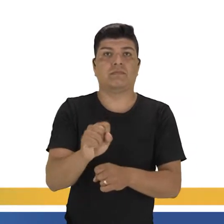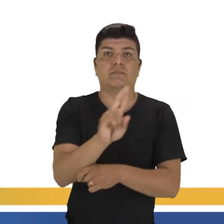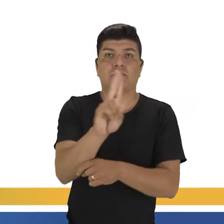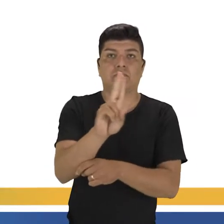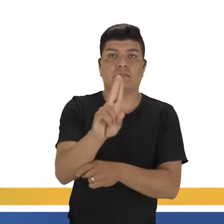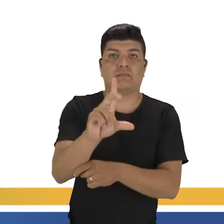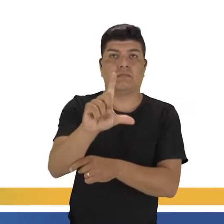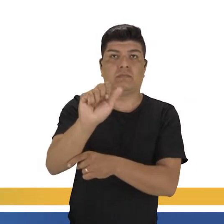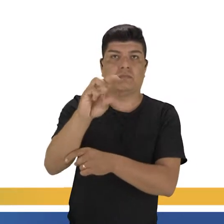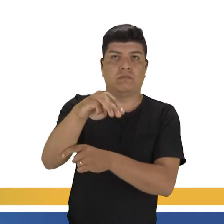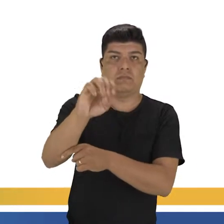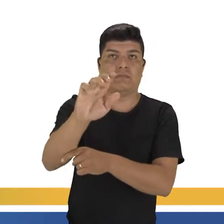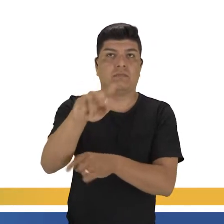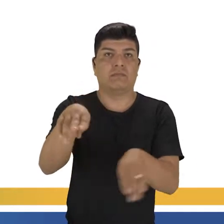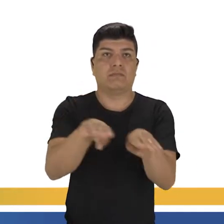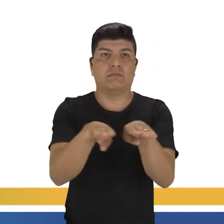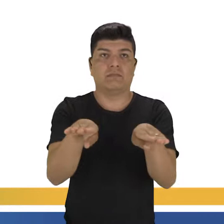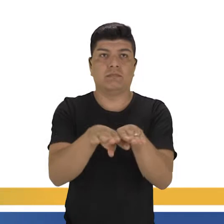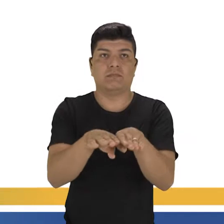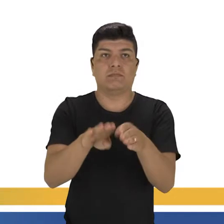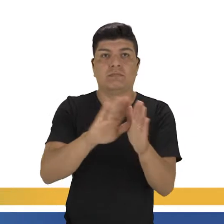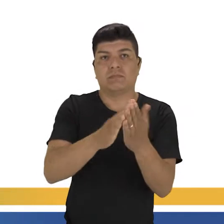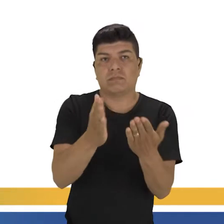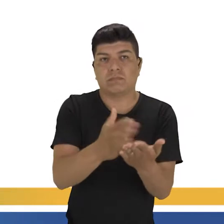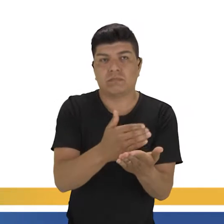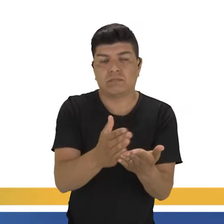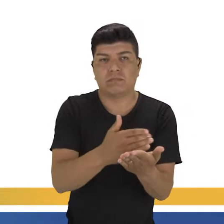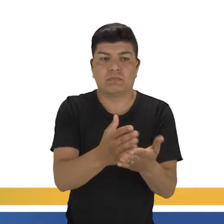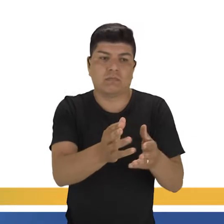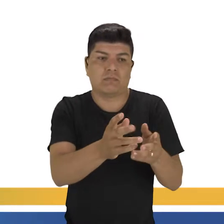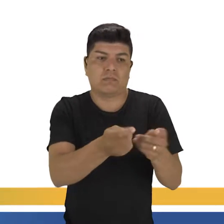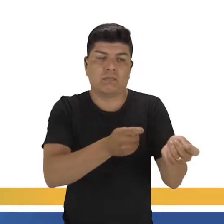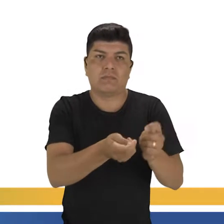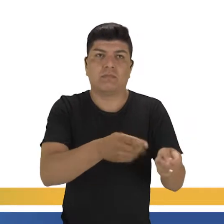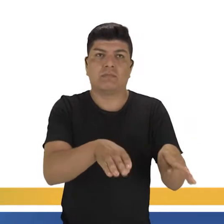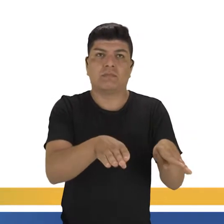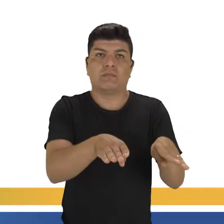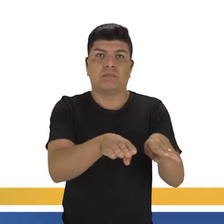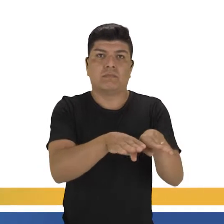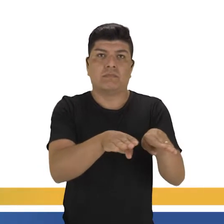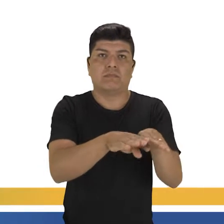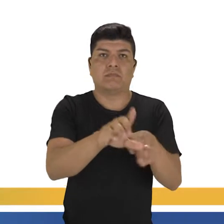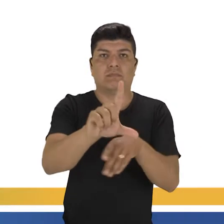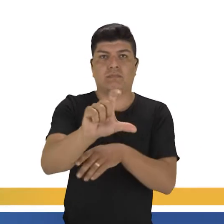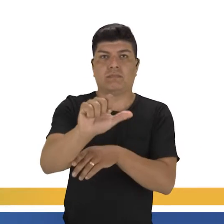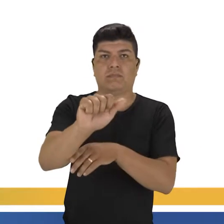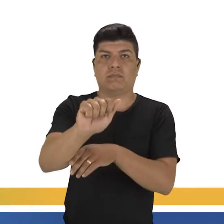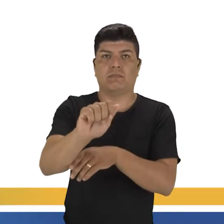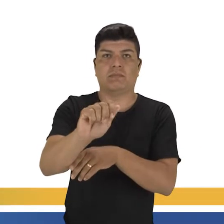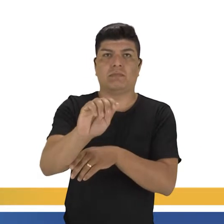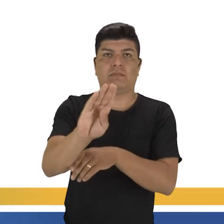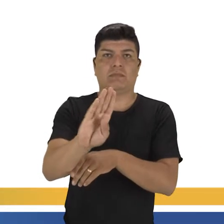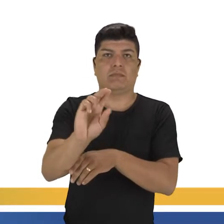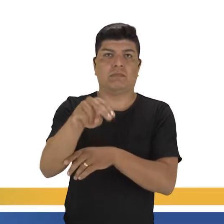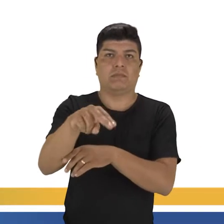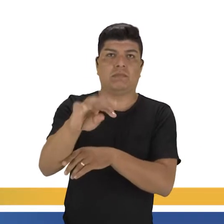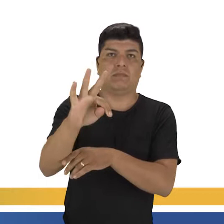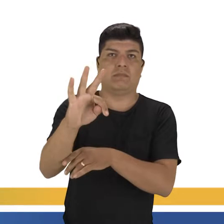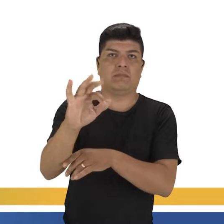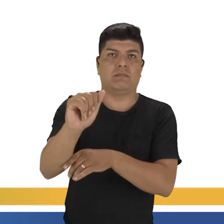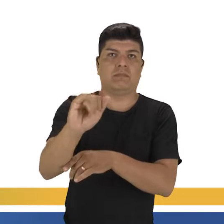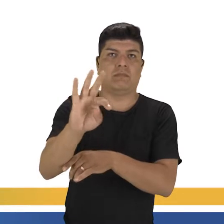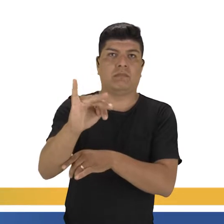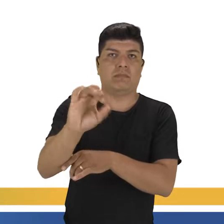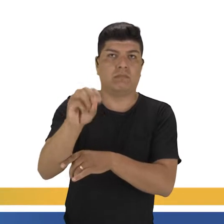de movimentos. Neste livro, ele articula os princípios do Labonotation. Mas, professor, o que é